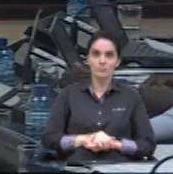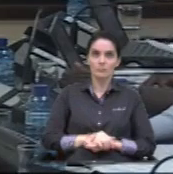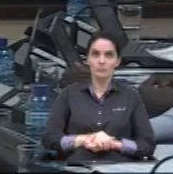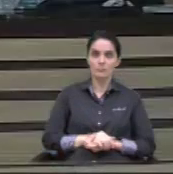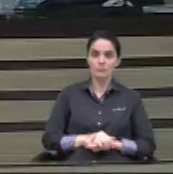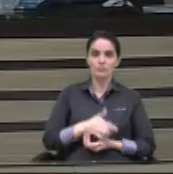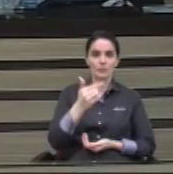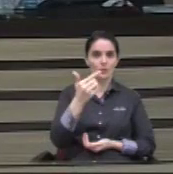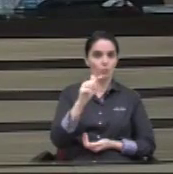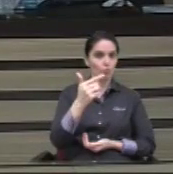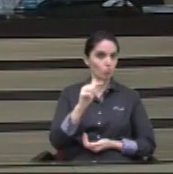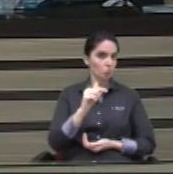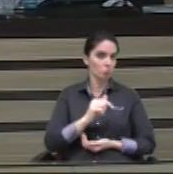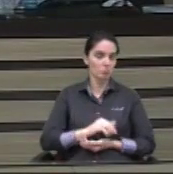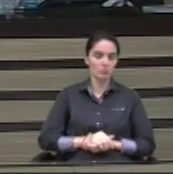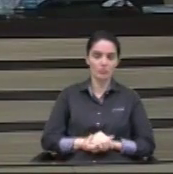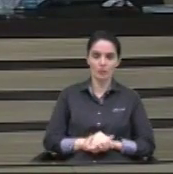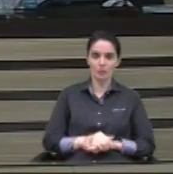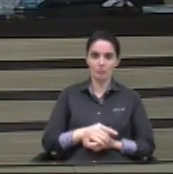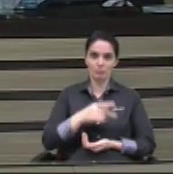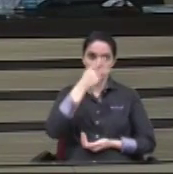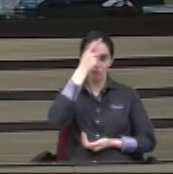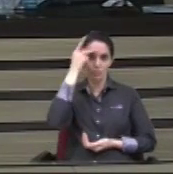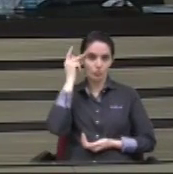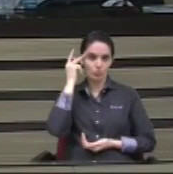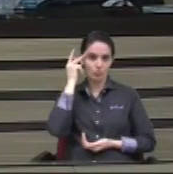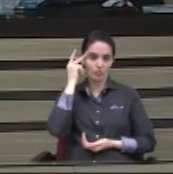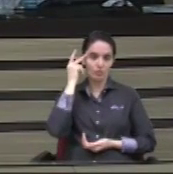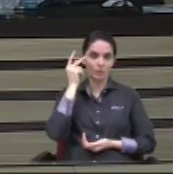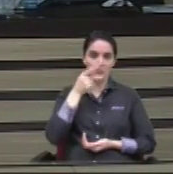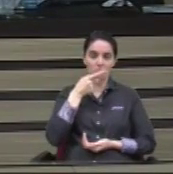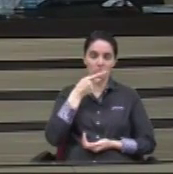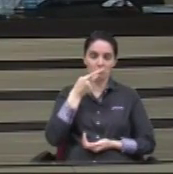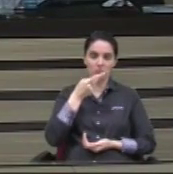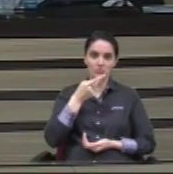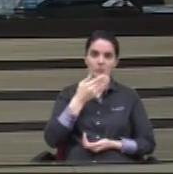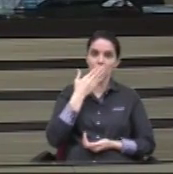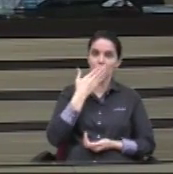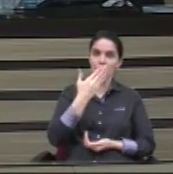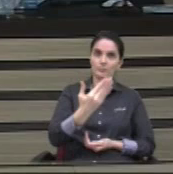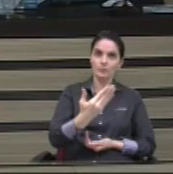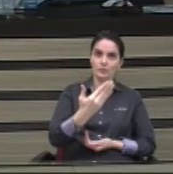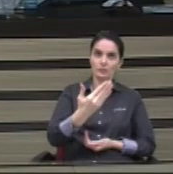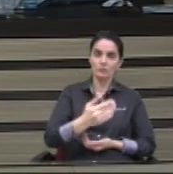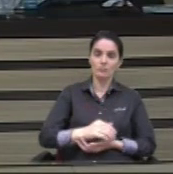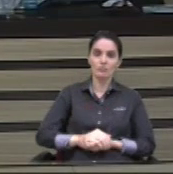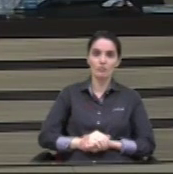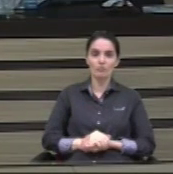Não havendo mais quem queira fazer uso da palavra, uma questão de ordem